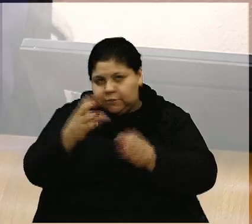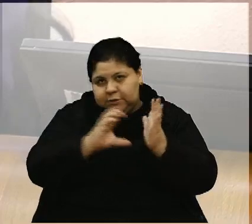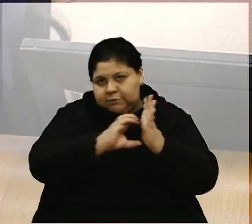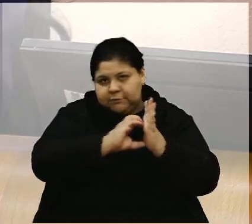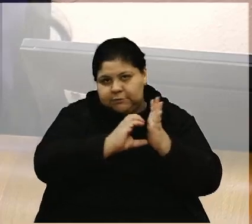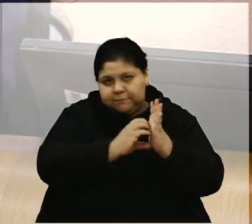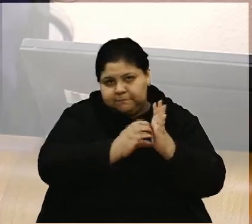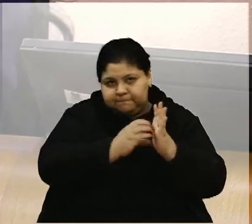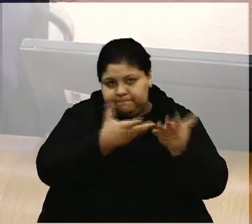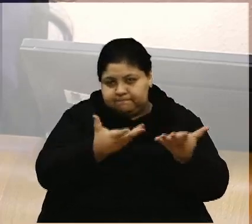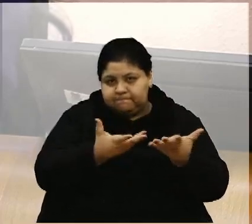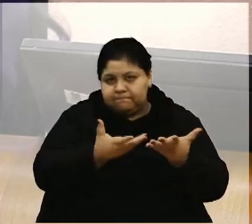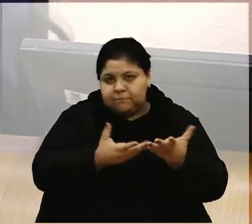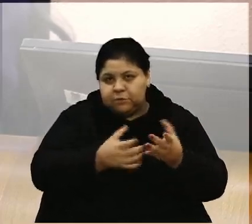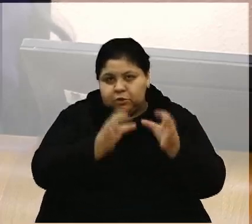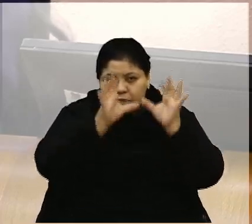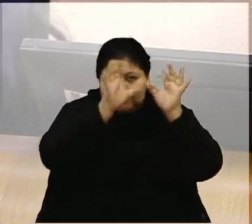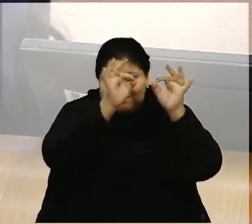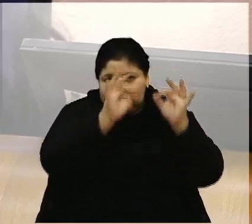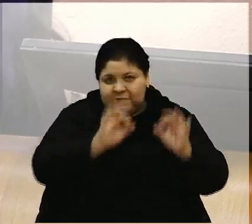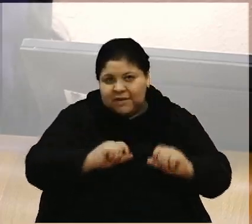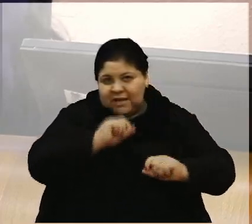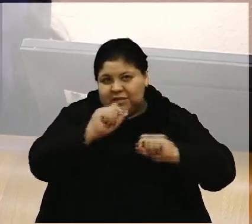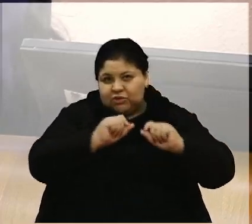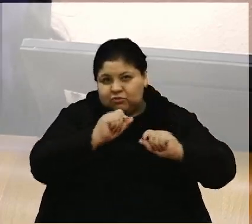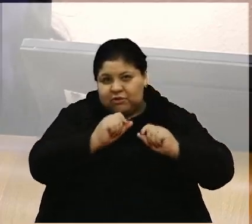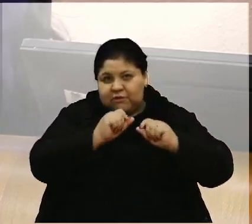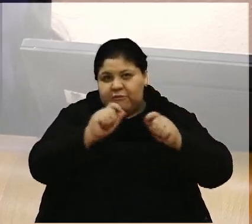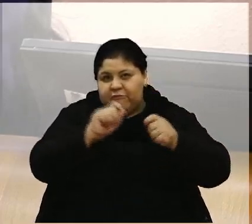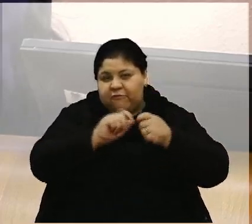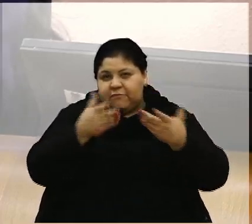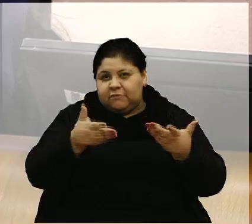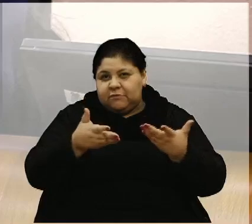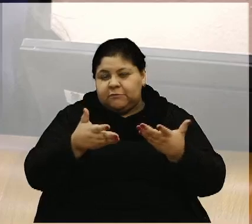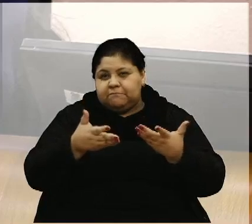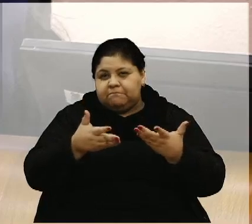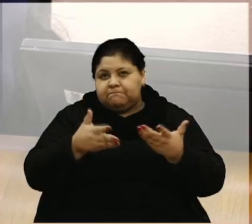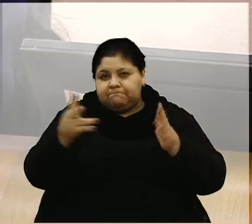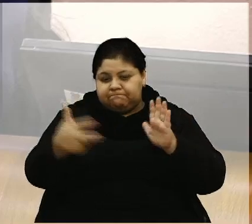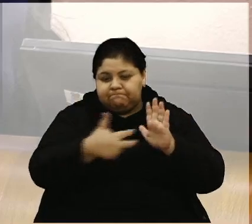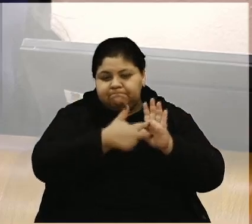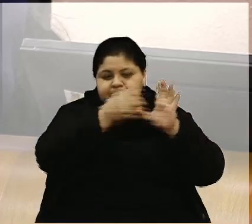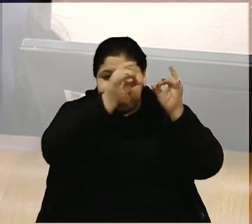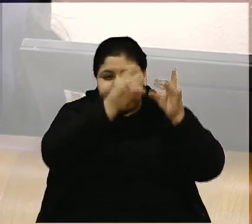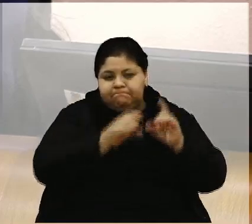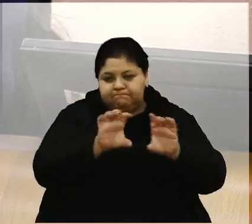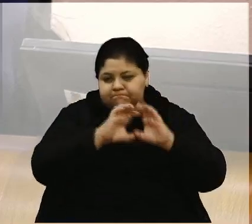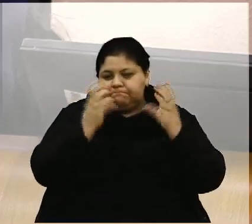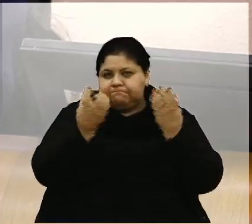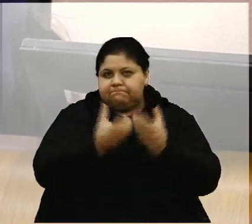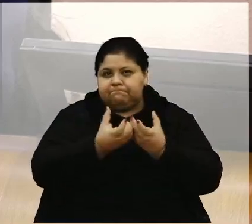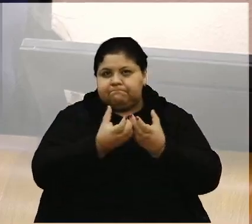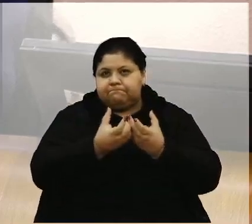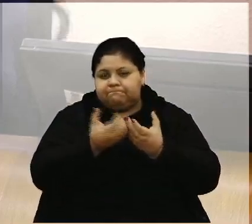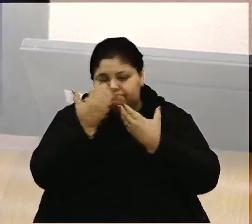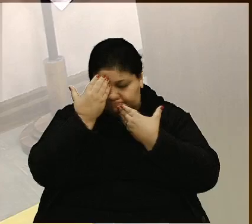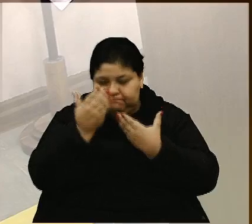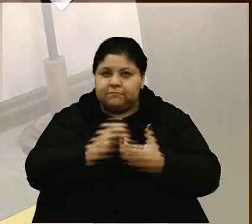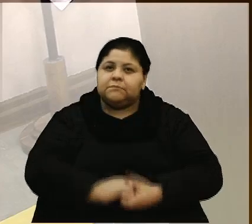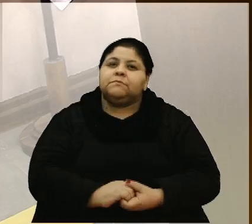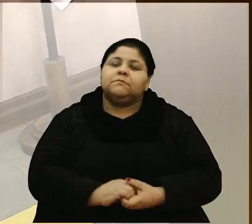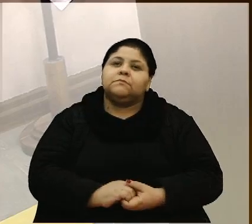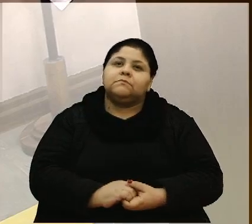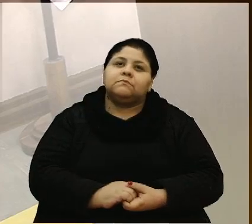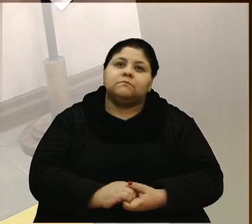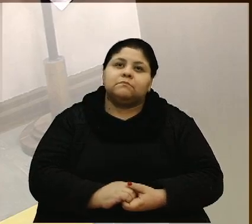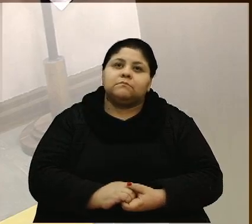que nos detalhasse o que pode ser feito e o que não pode, para a gente dar lá uma atenção especial para a comunidade que tanto nos cobra. Obrigado. Obrigado, vereador